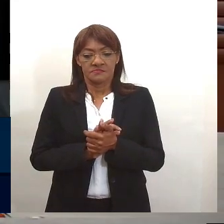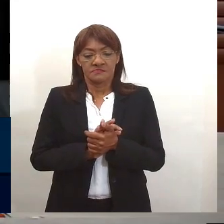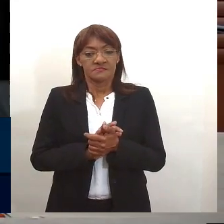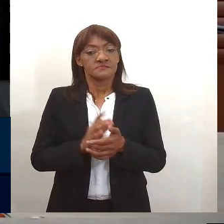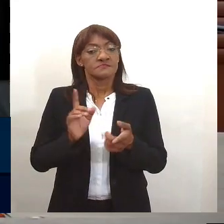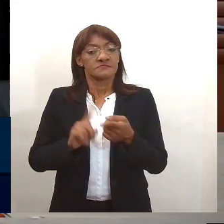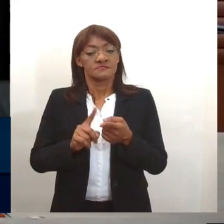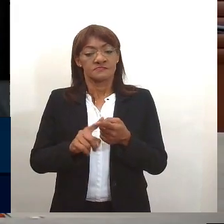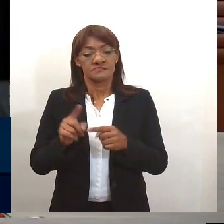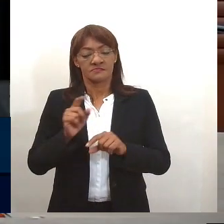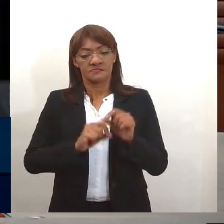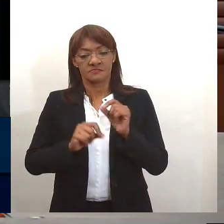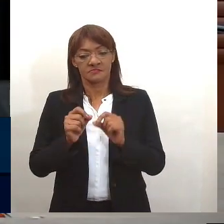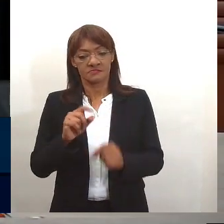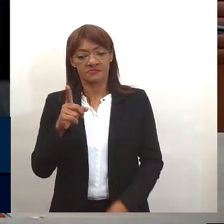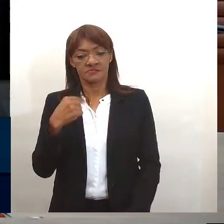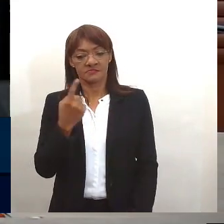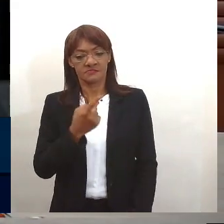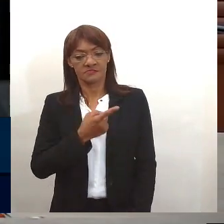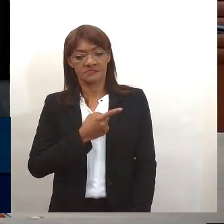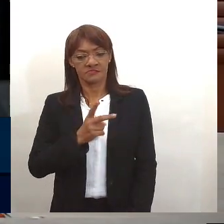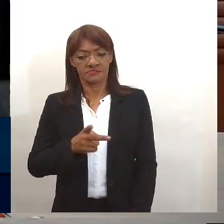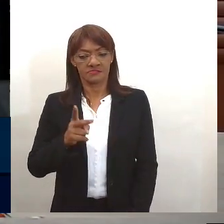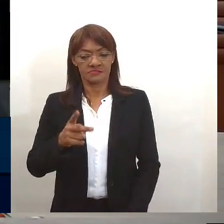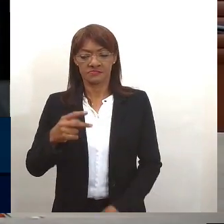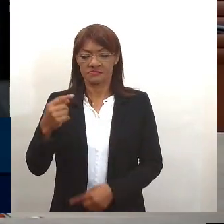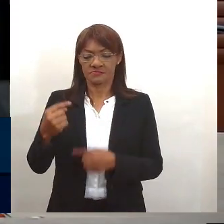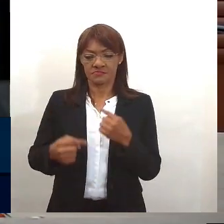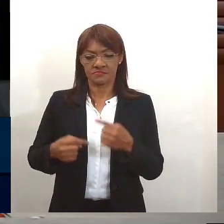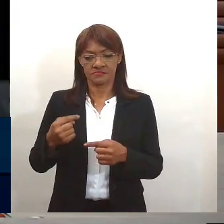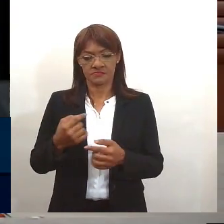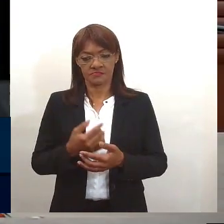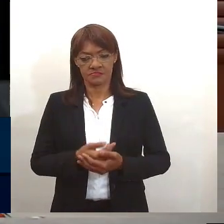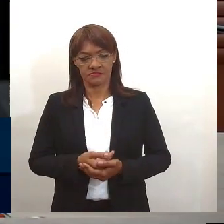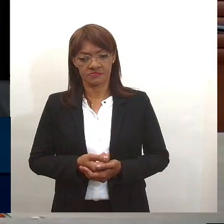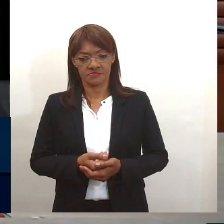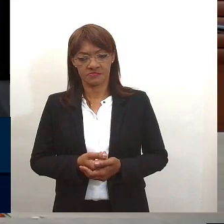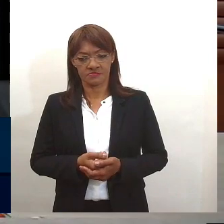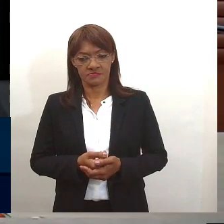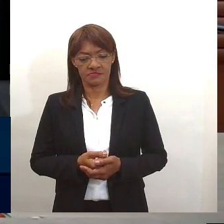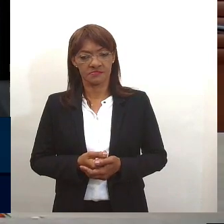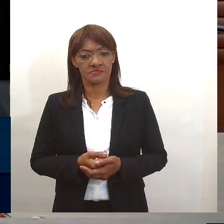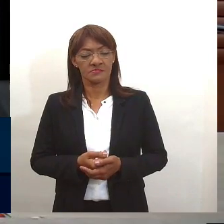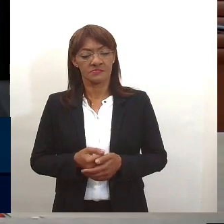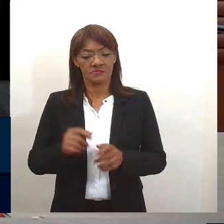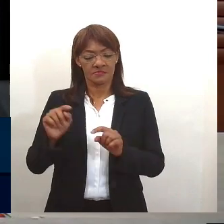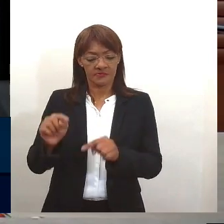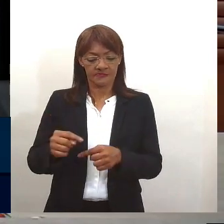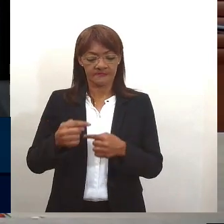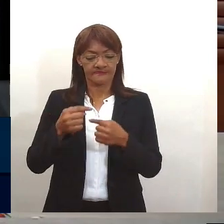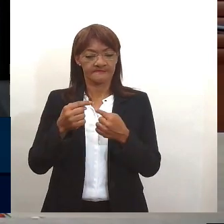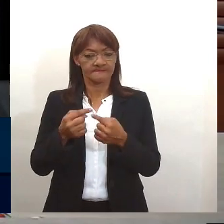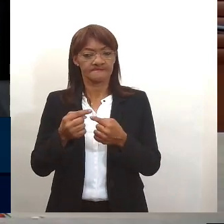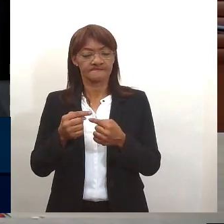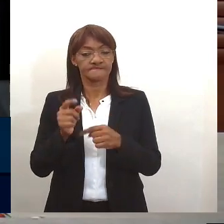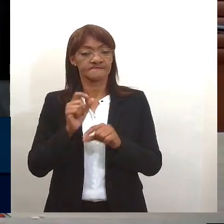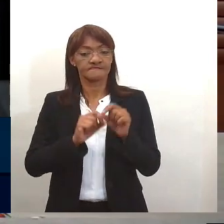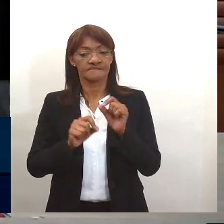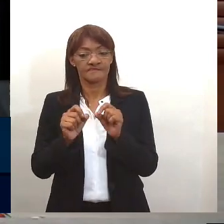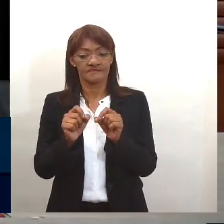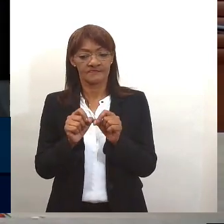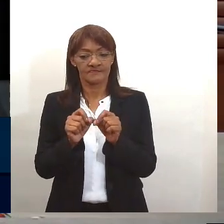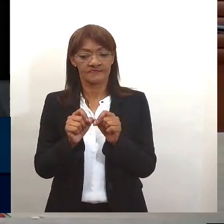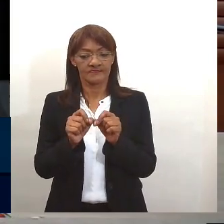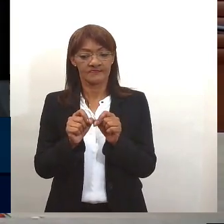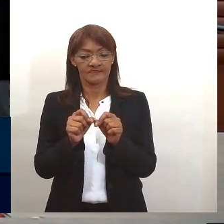discuta, nossa mandata até me provoca, é sobre os índices de sonegação